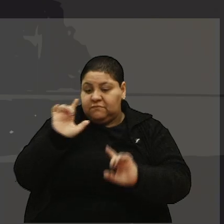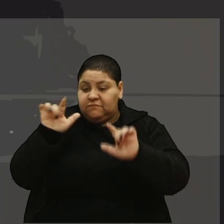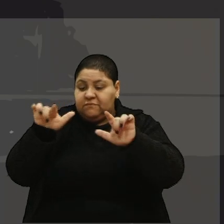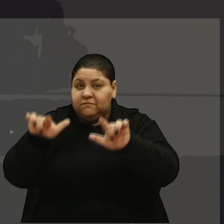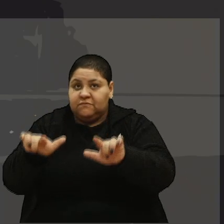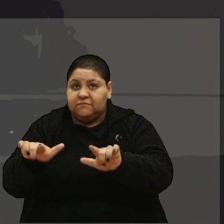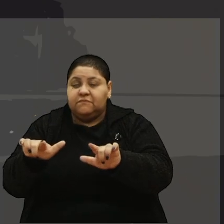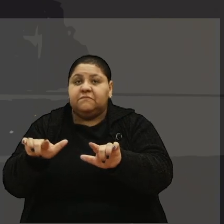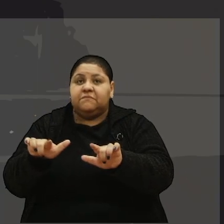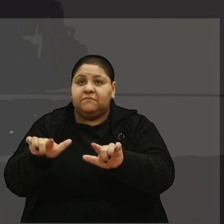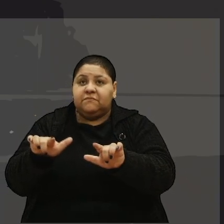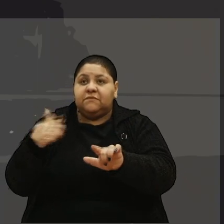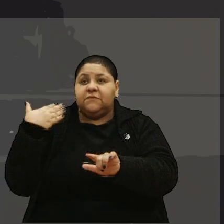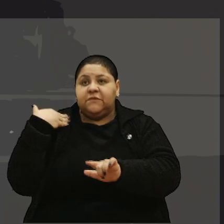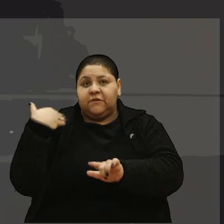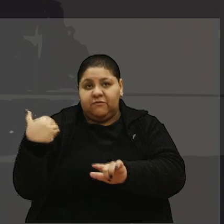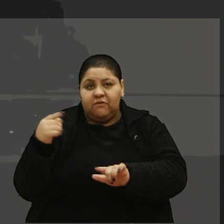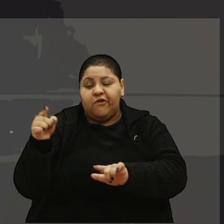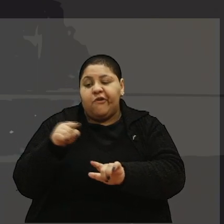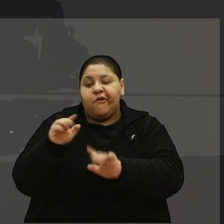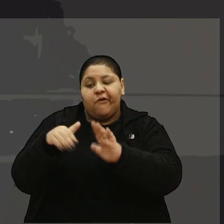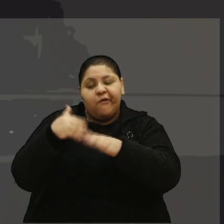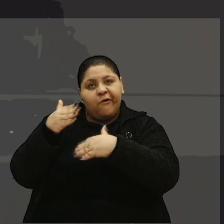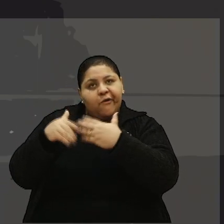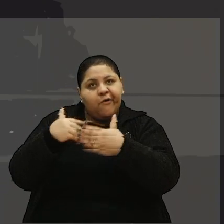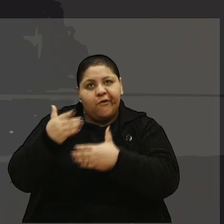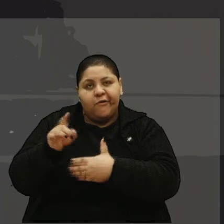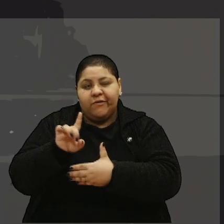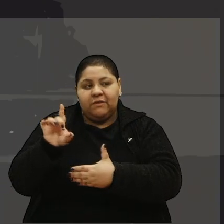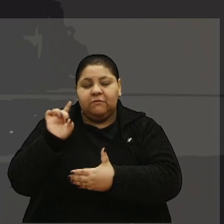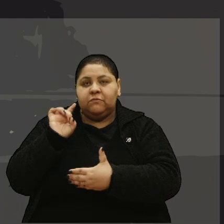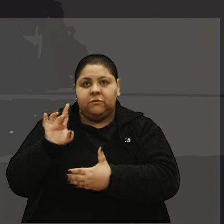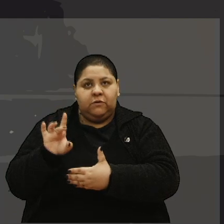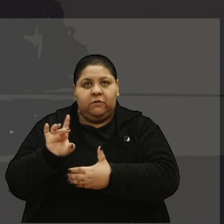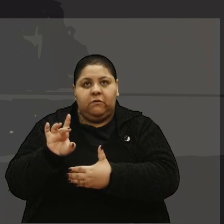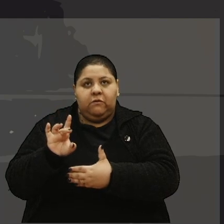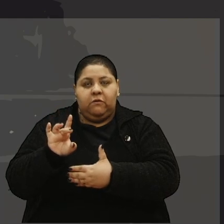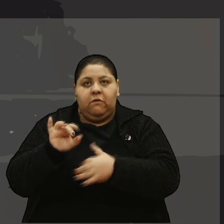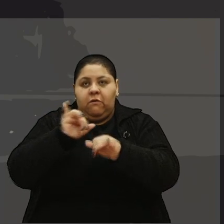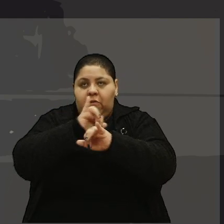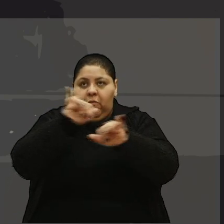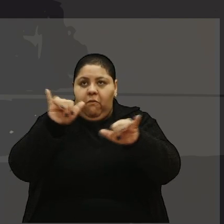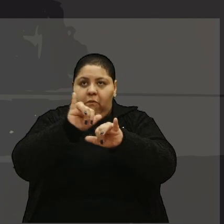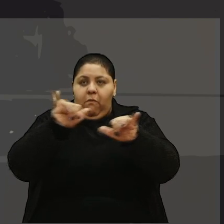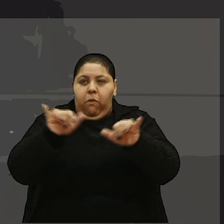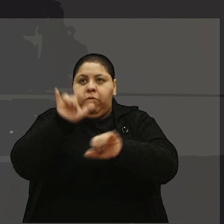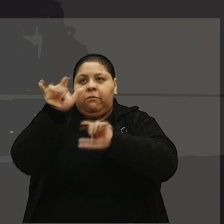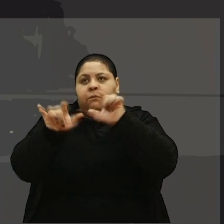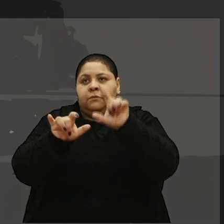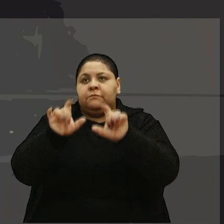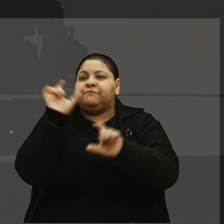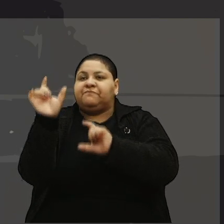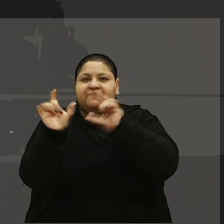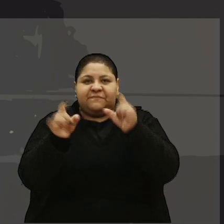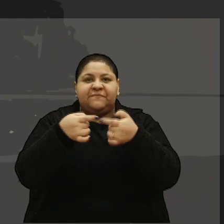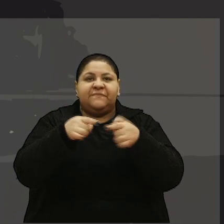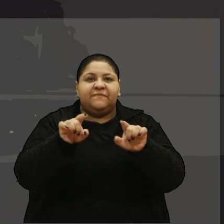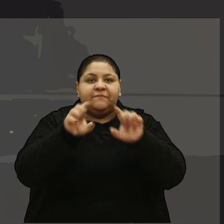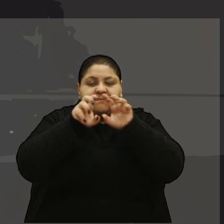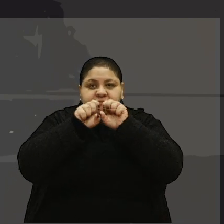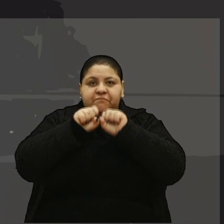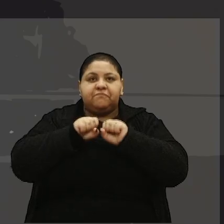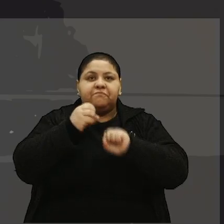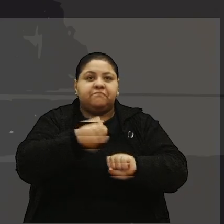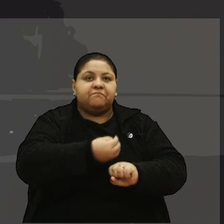sou chamado. É um processo que envolve não apenas o anúncio com a palavra, mas também o testemunho vivo